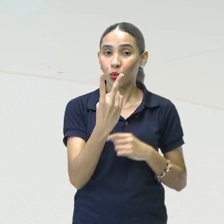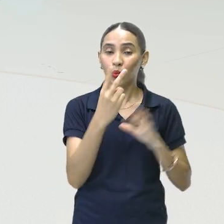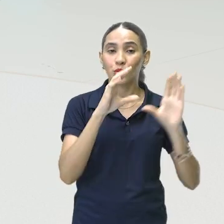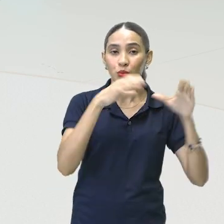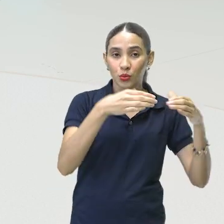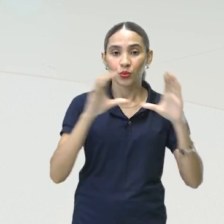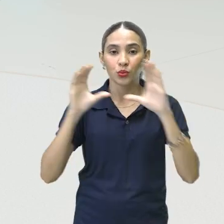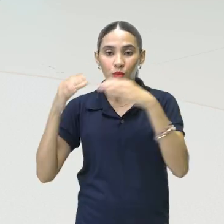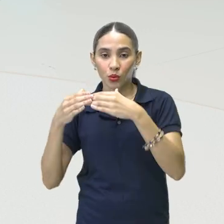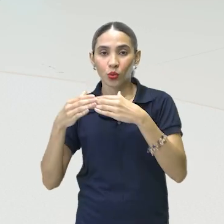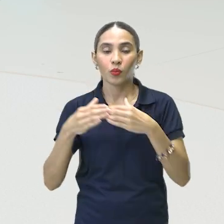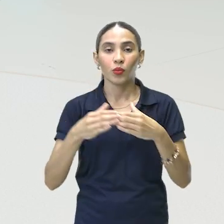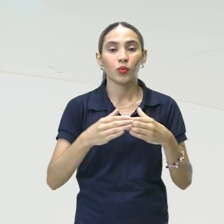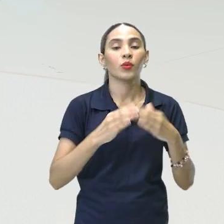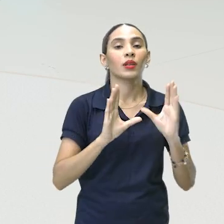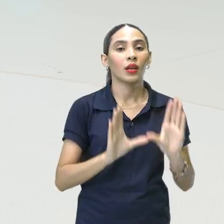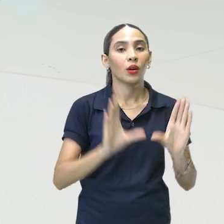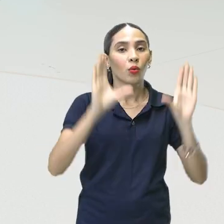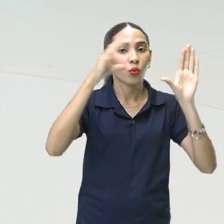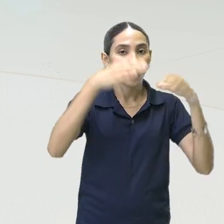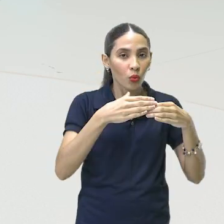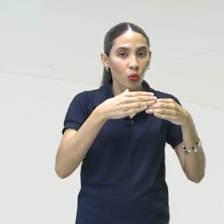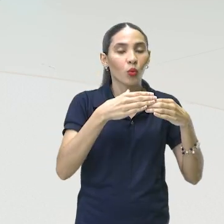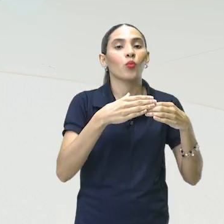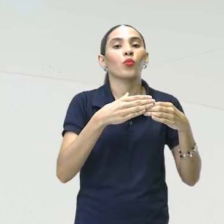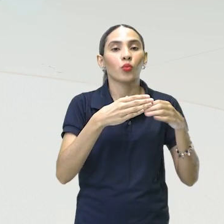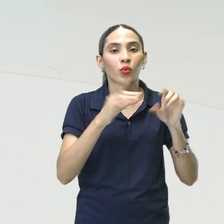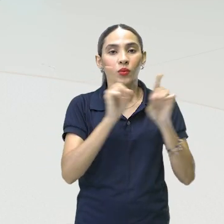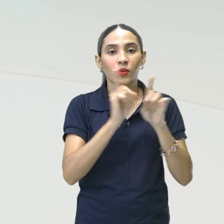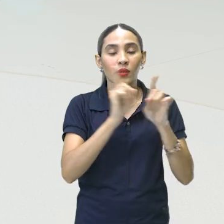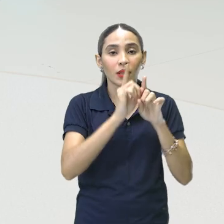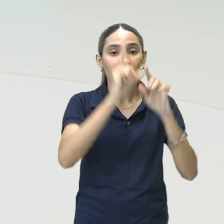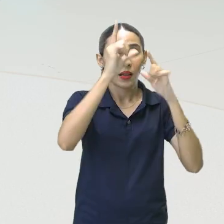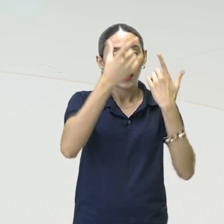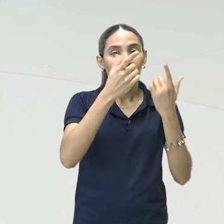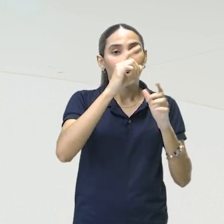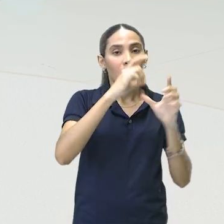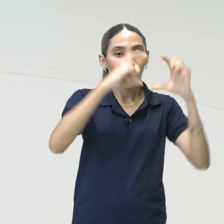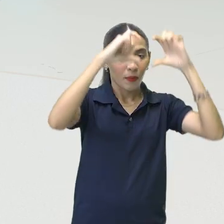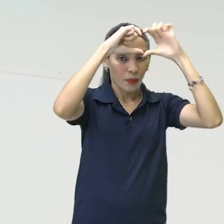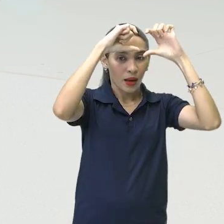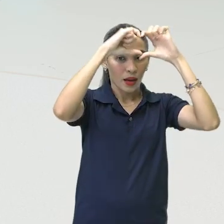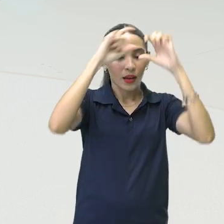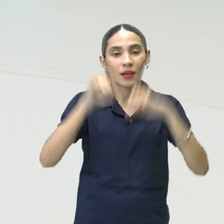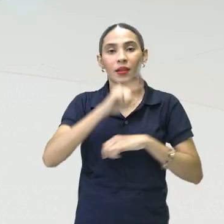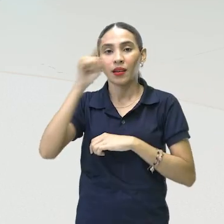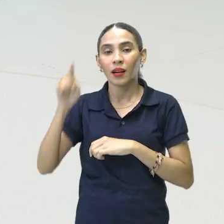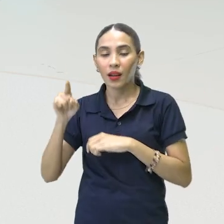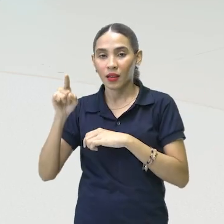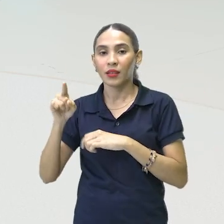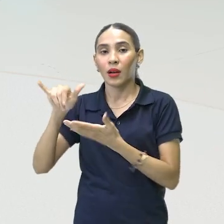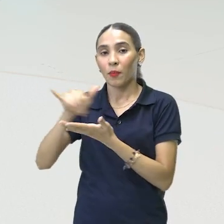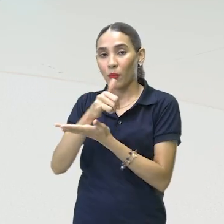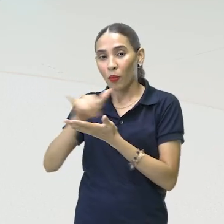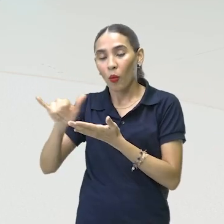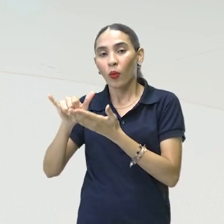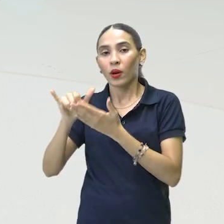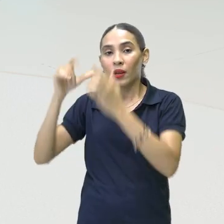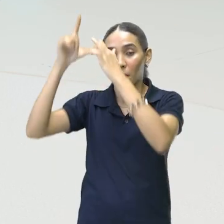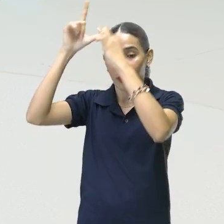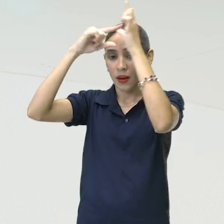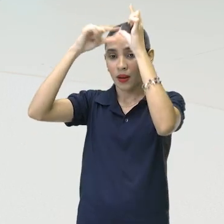entre dois grupos, o Garantido, representado pelas cores vermelha e branca, e o Boi